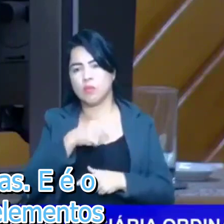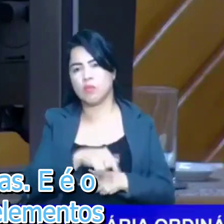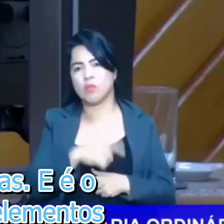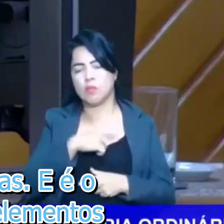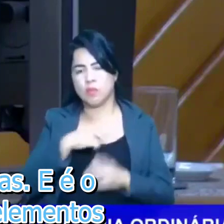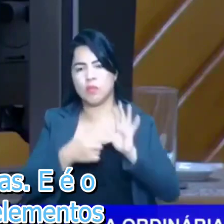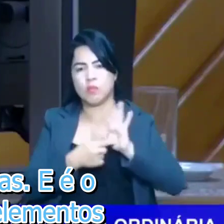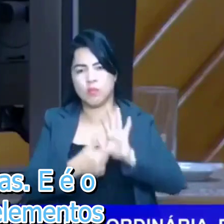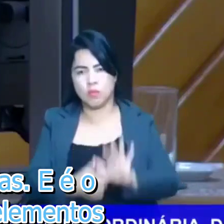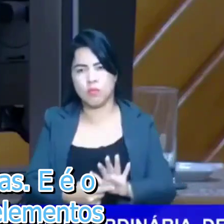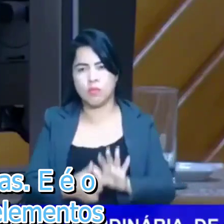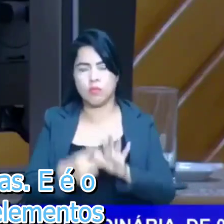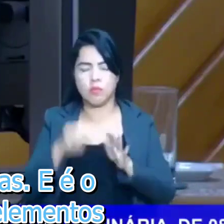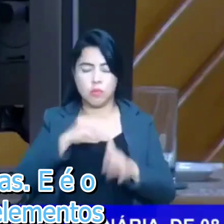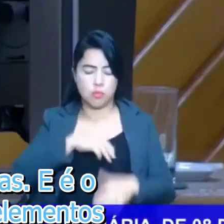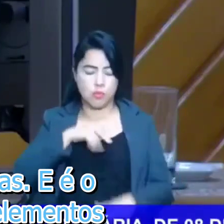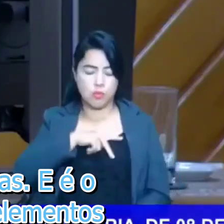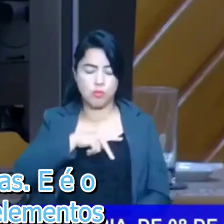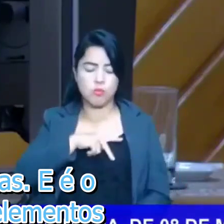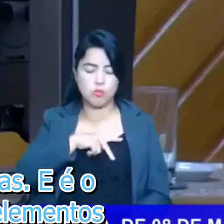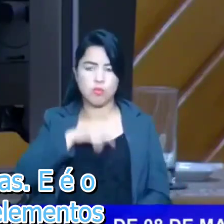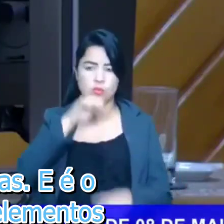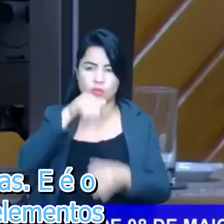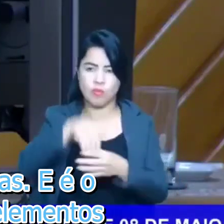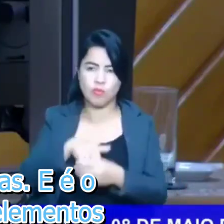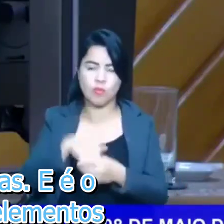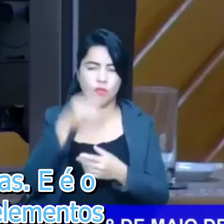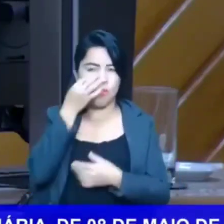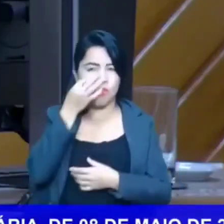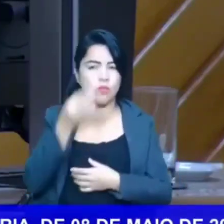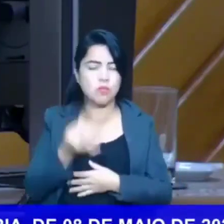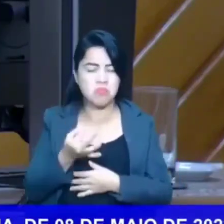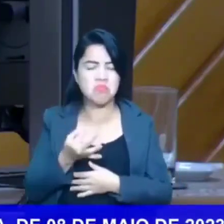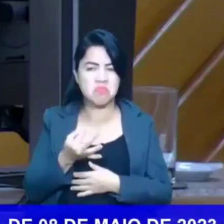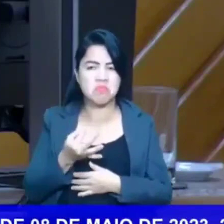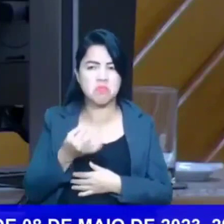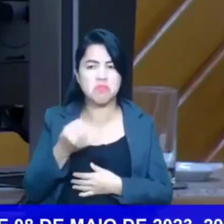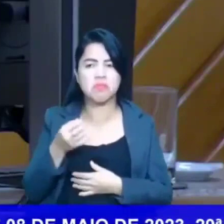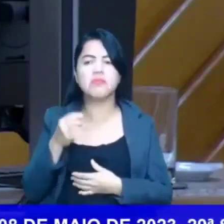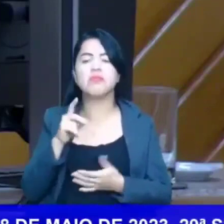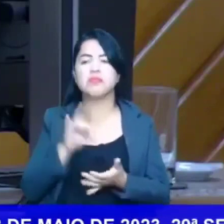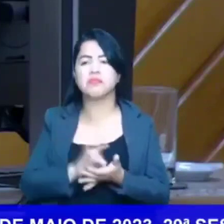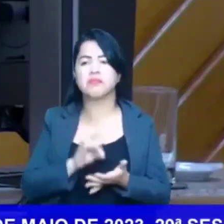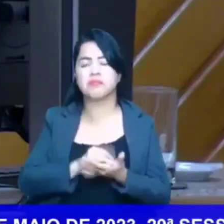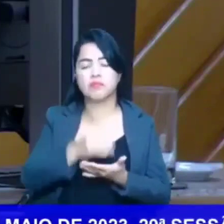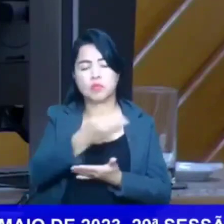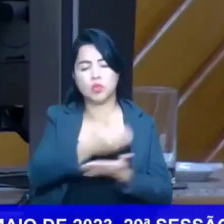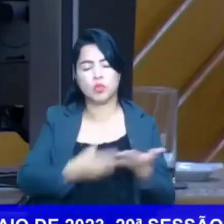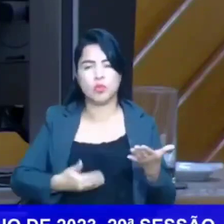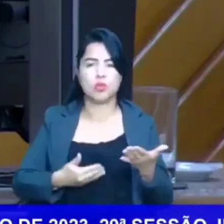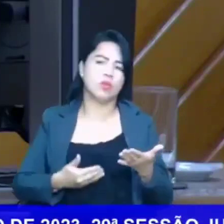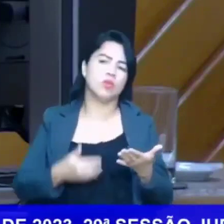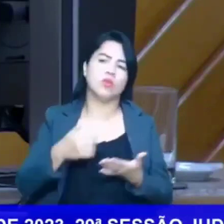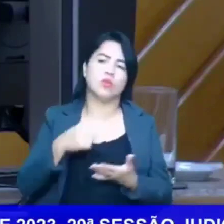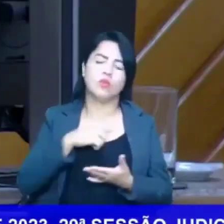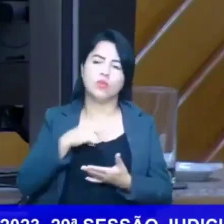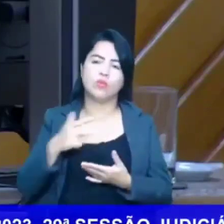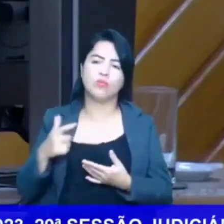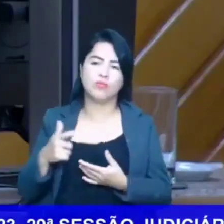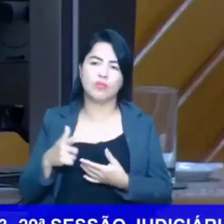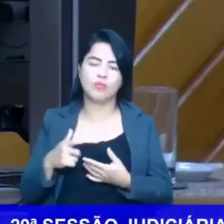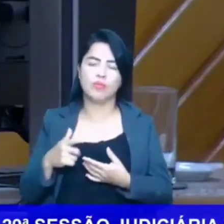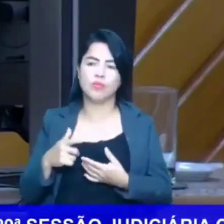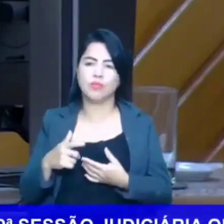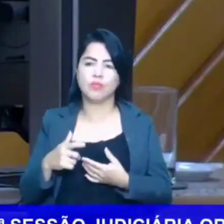aqui. Trouxe, ao ver do Ministério Público Eleitoral, elementos parcos. A mera nota fiscal sequer atende